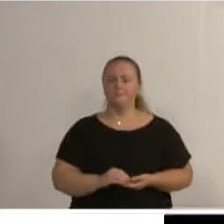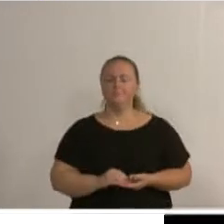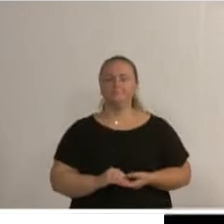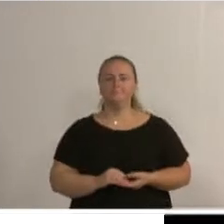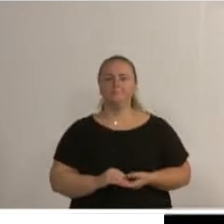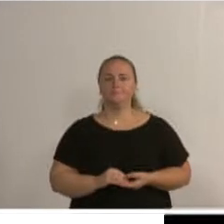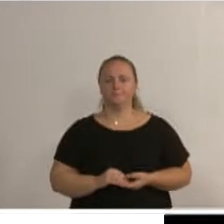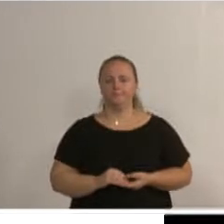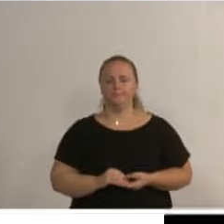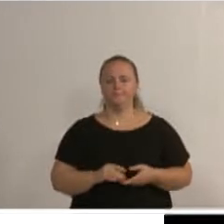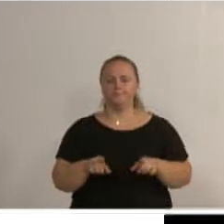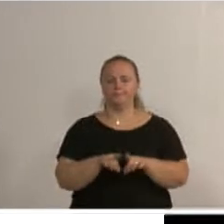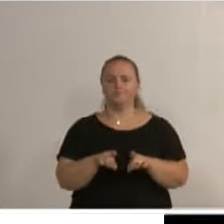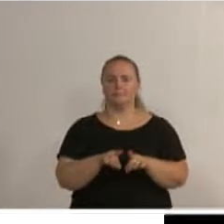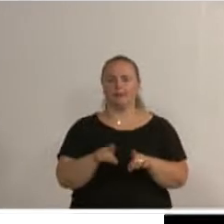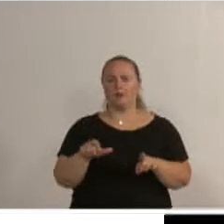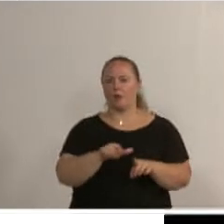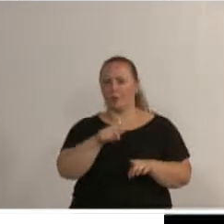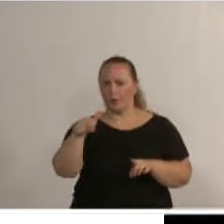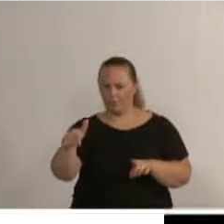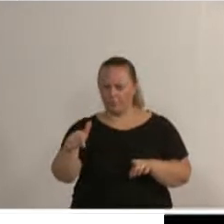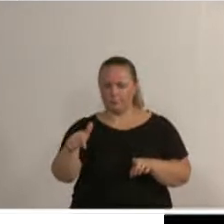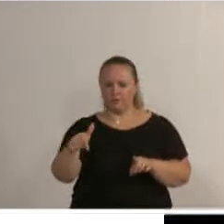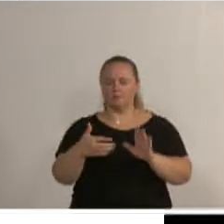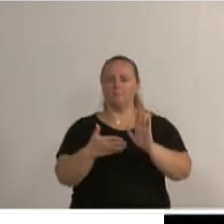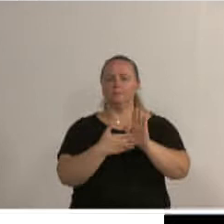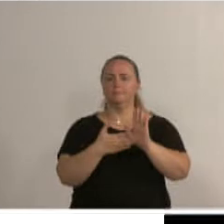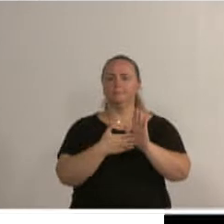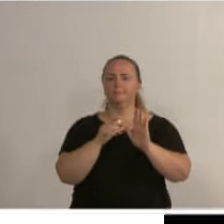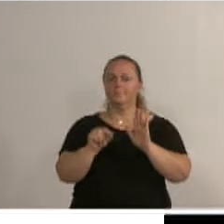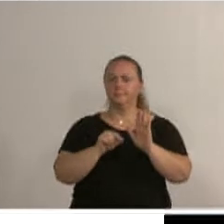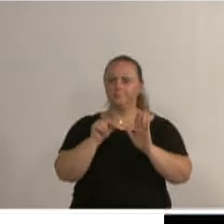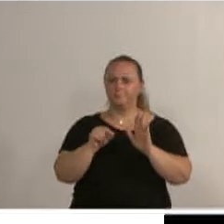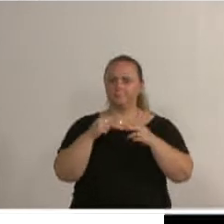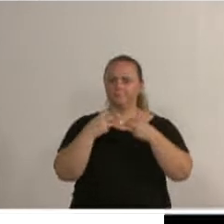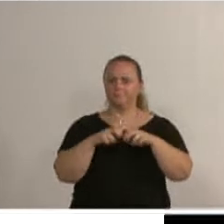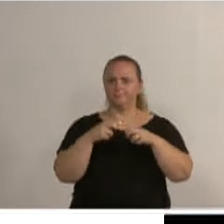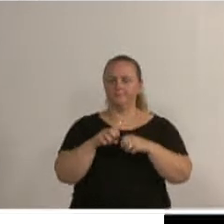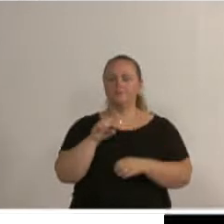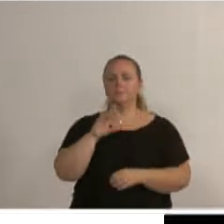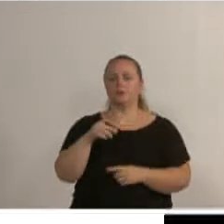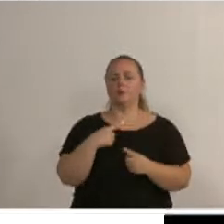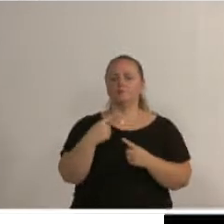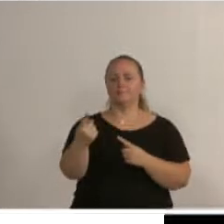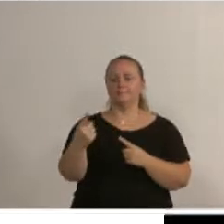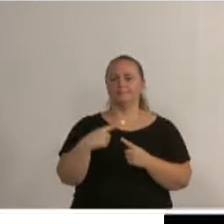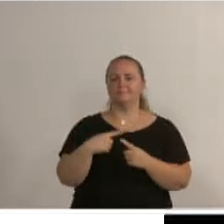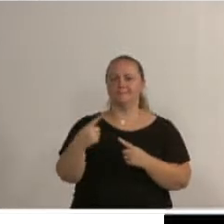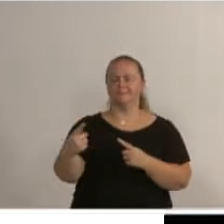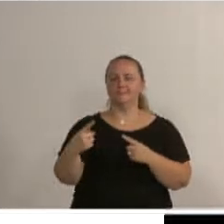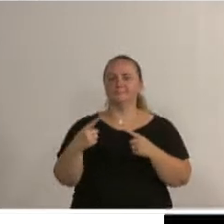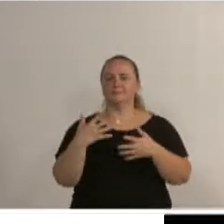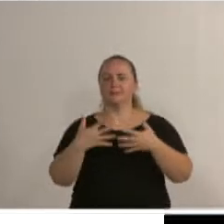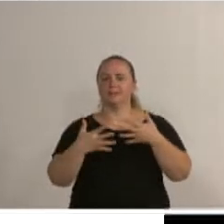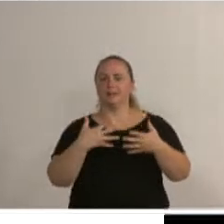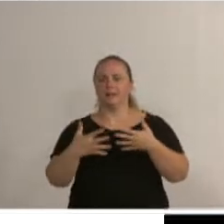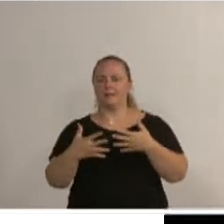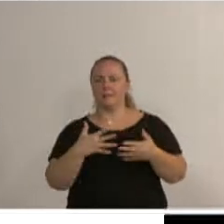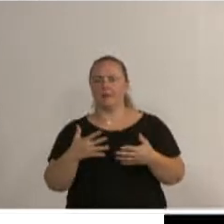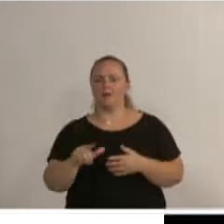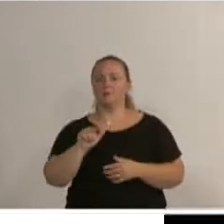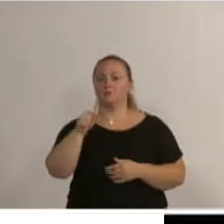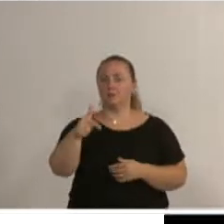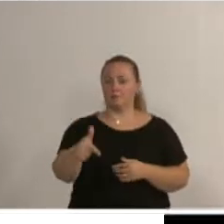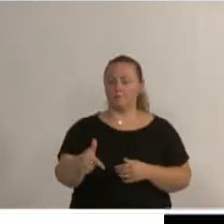ficaria o circular, se propõe um circular para fazer só aquela parte do centro, que levaria o usuário até o terminal, e o terminal poderia